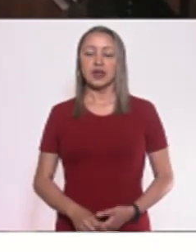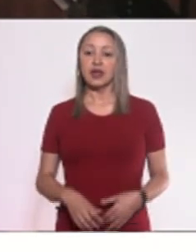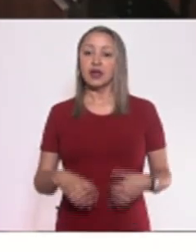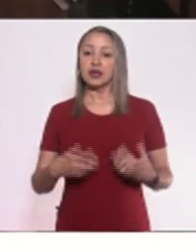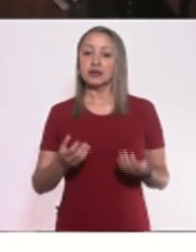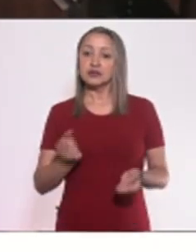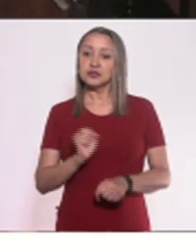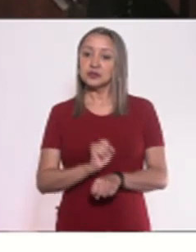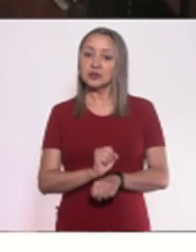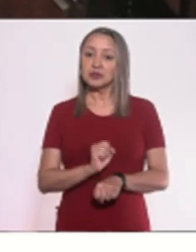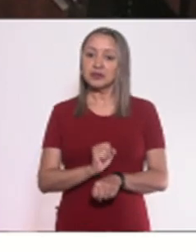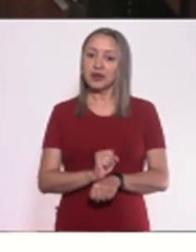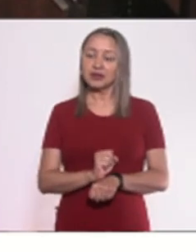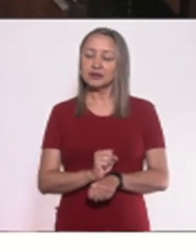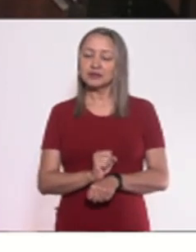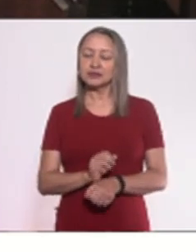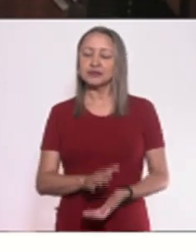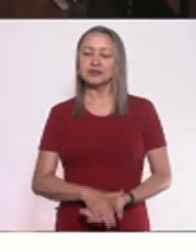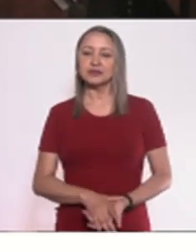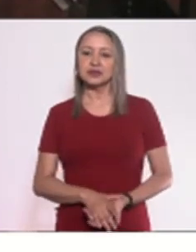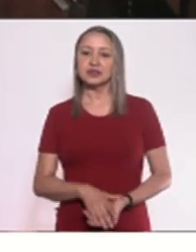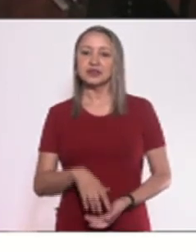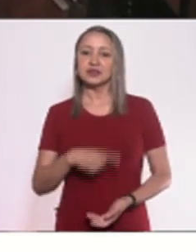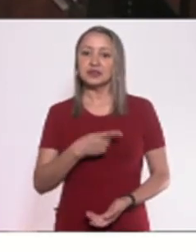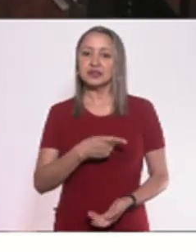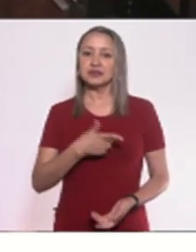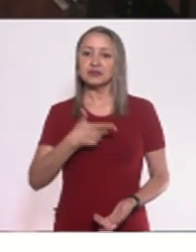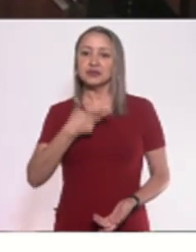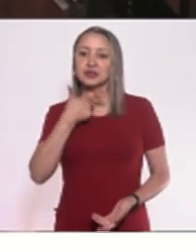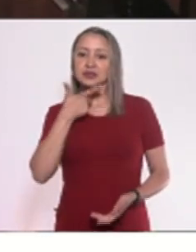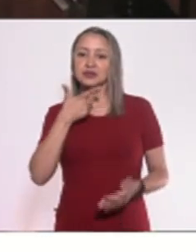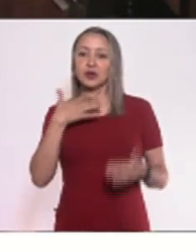interinidade possa perdurar,